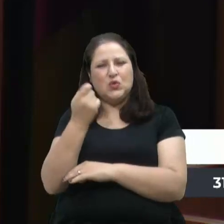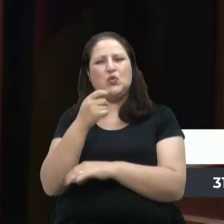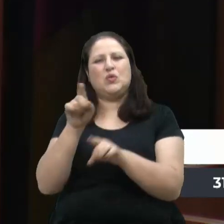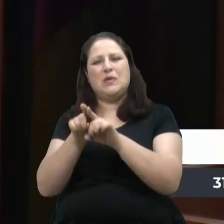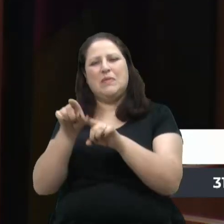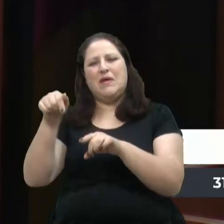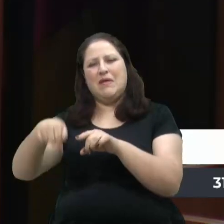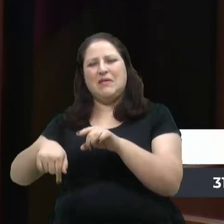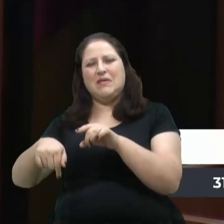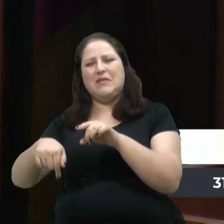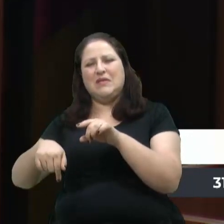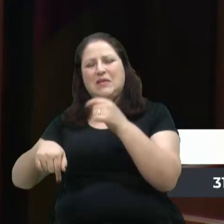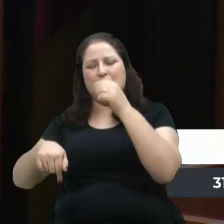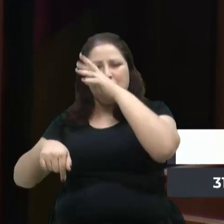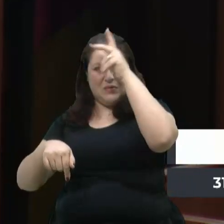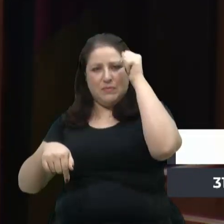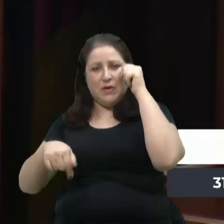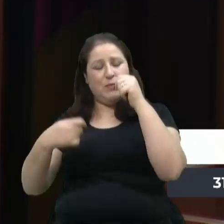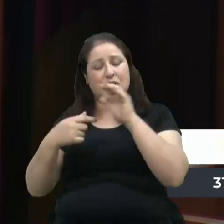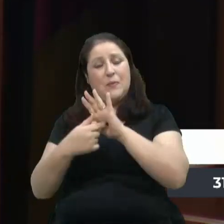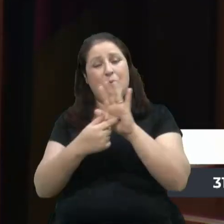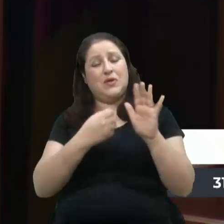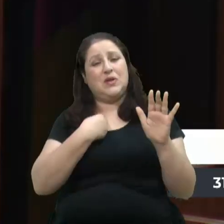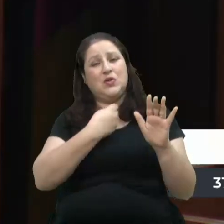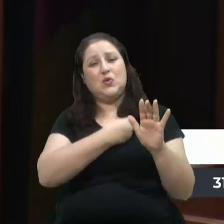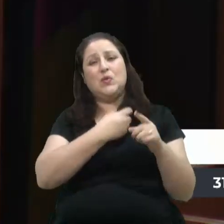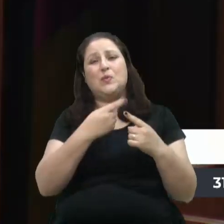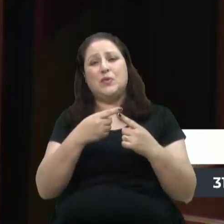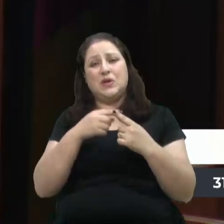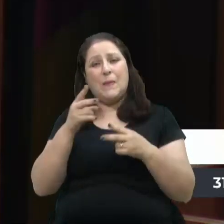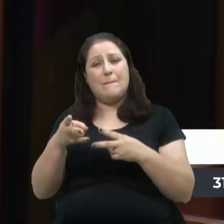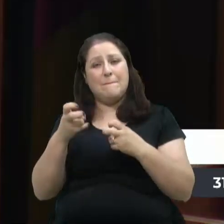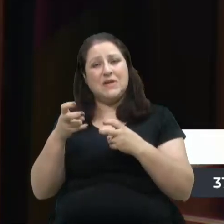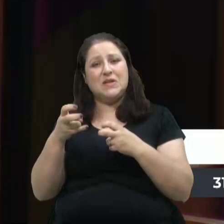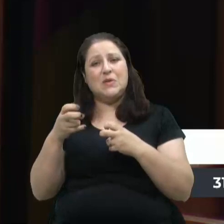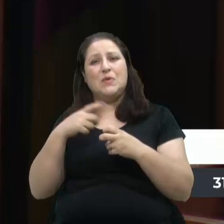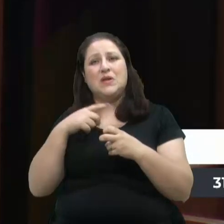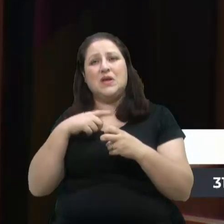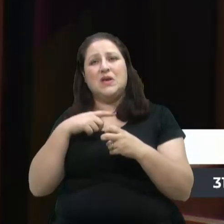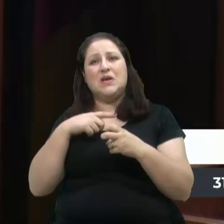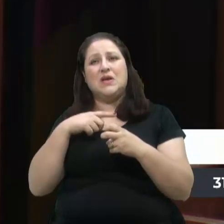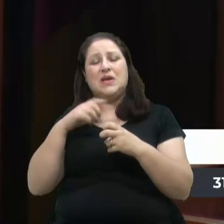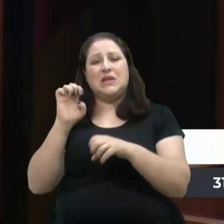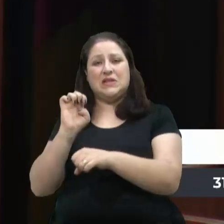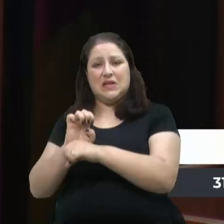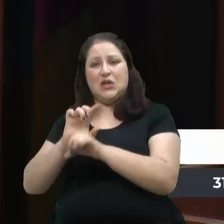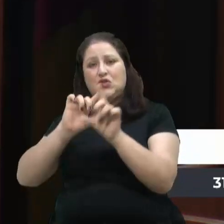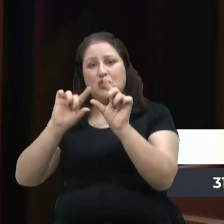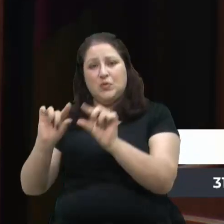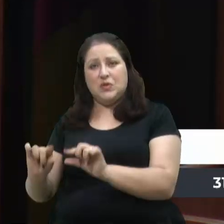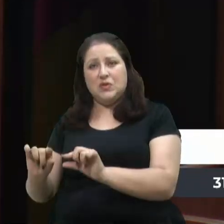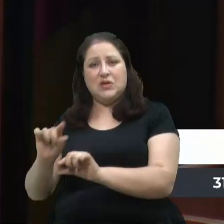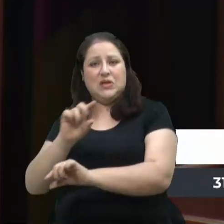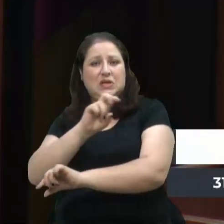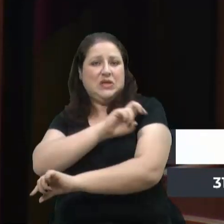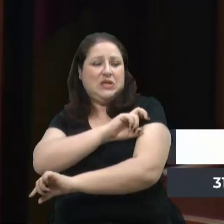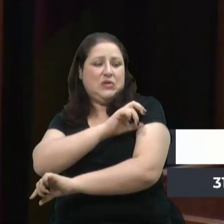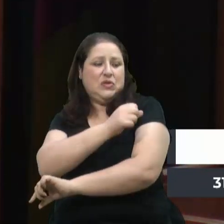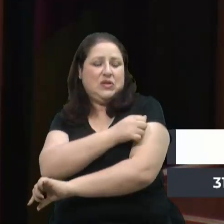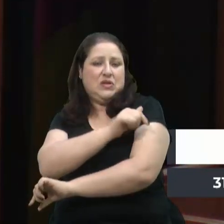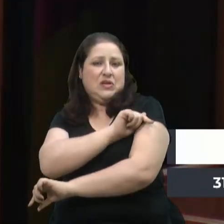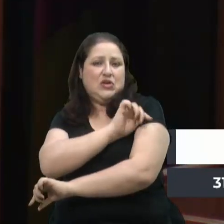que eu recebi a secretaria de educação é que o Estado tem cada vez mais reduzido anos iniciais do ensino fundamental para focar nos finais